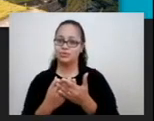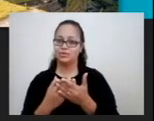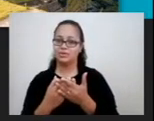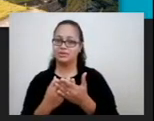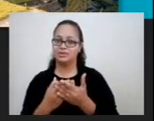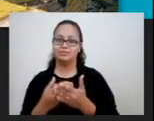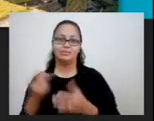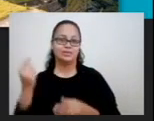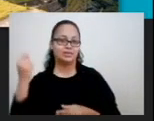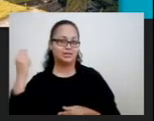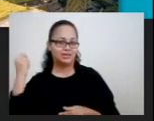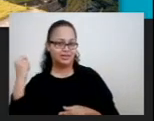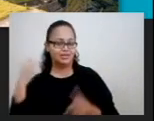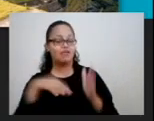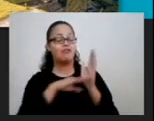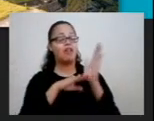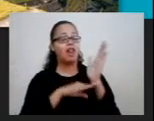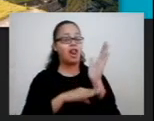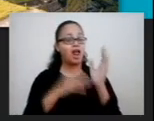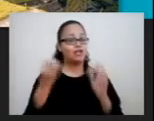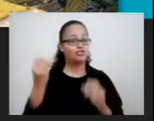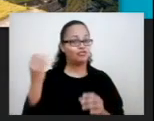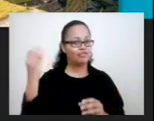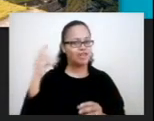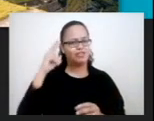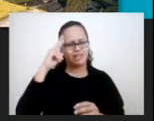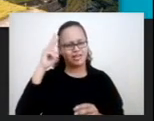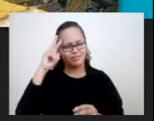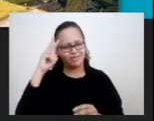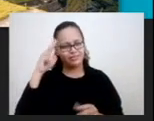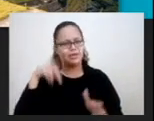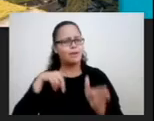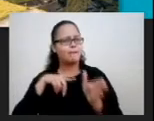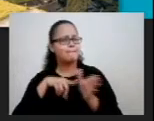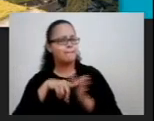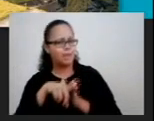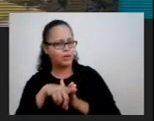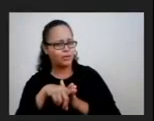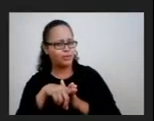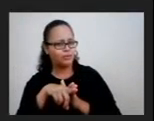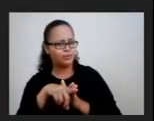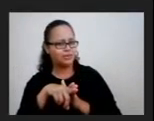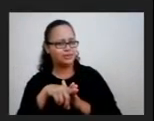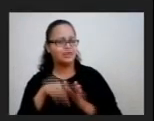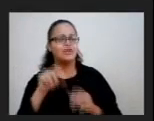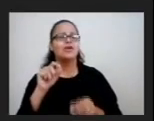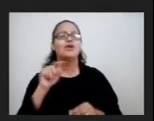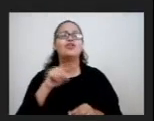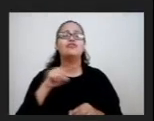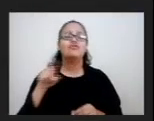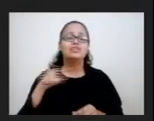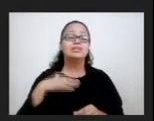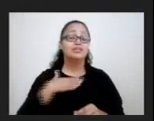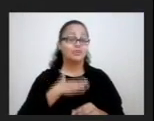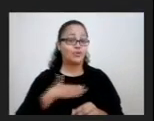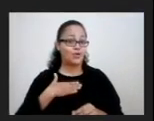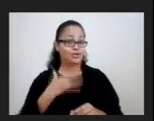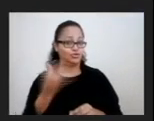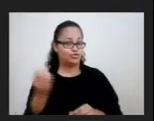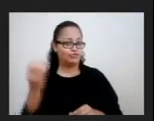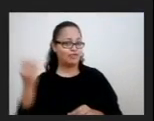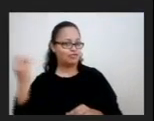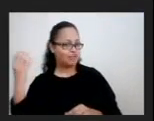o relato de viagem. Então, para começar, eu vou fazer uma pergunta para vocês, certo? E aí, vocês gostam